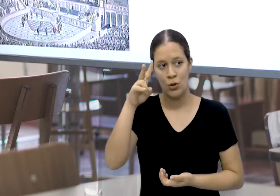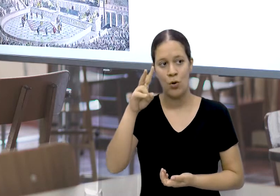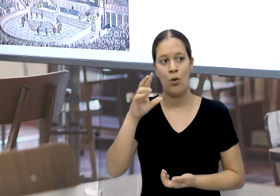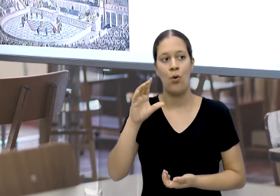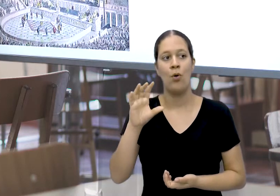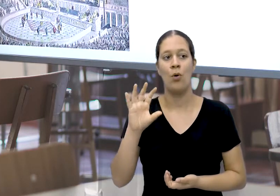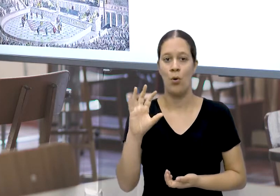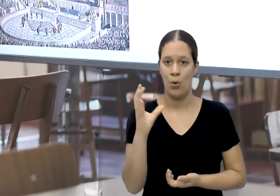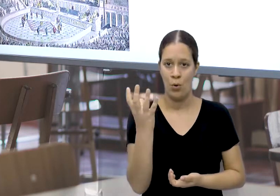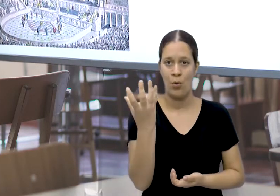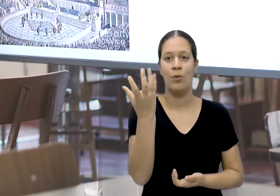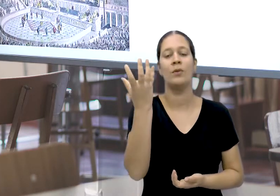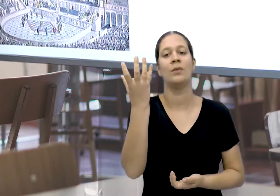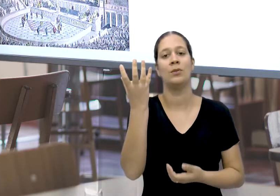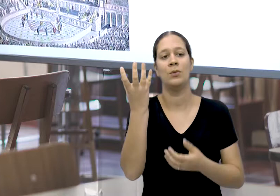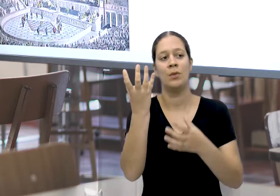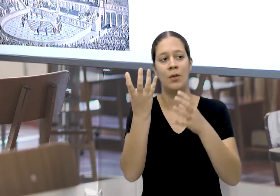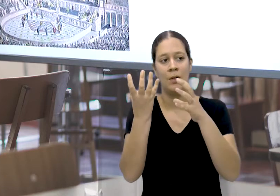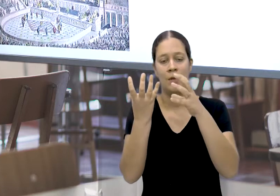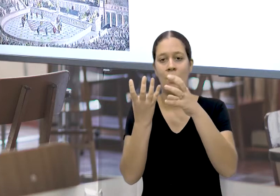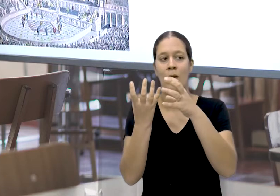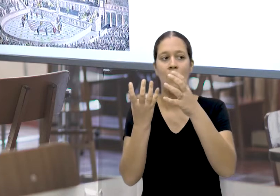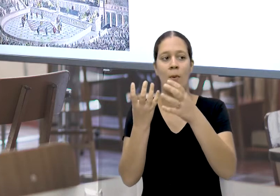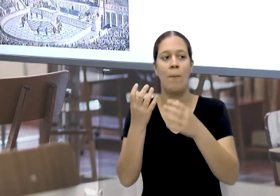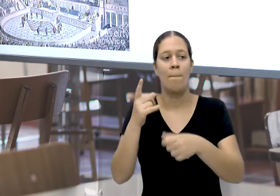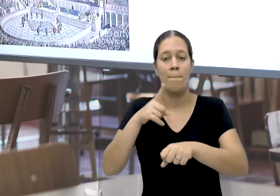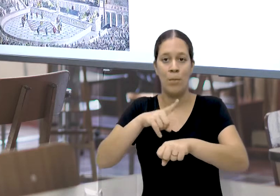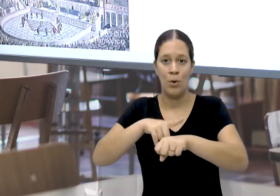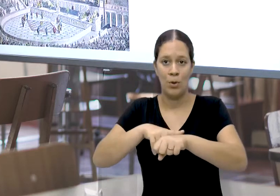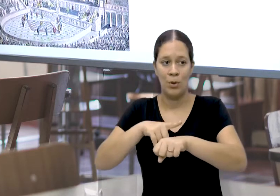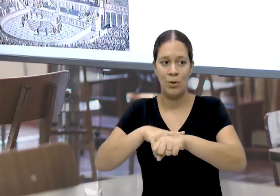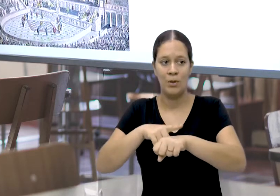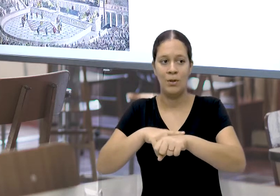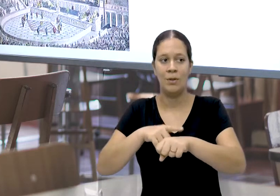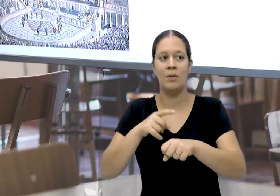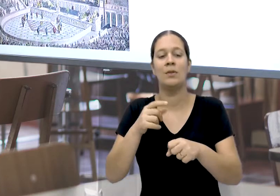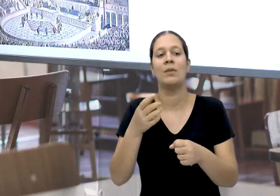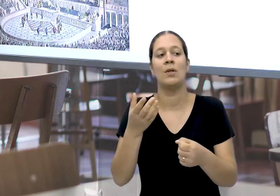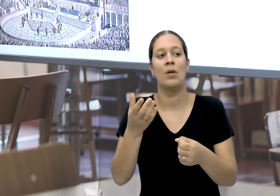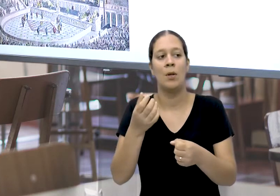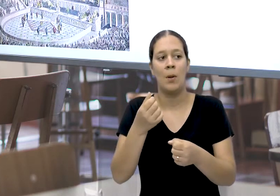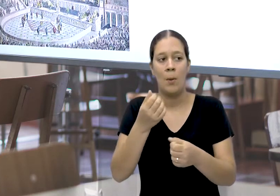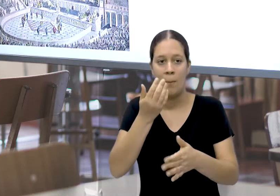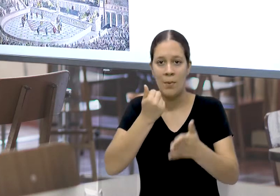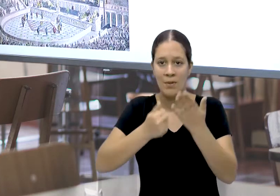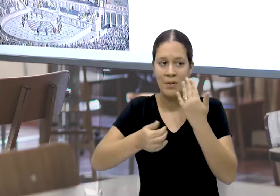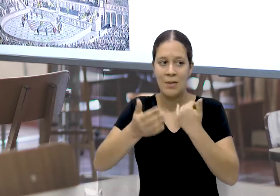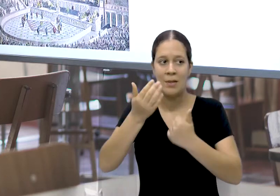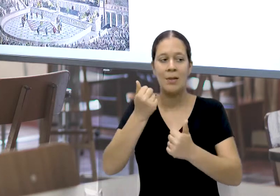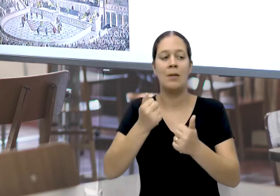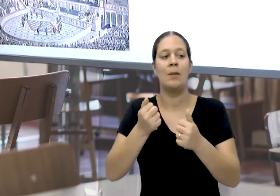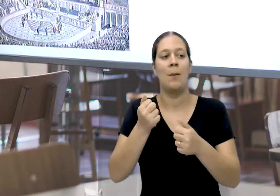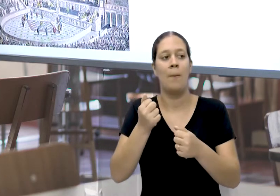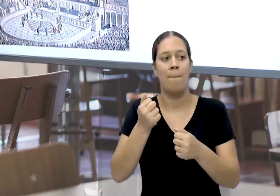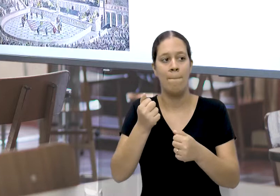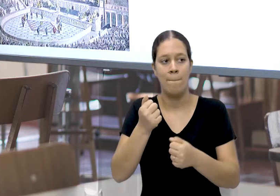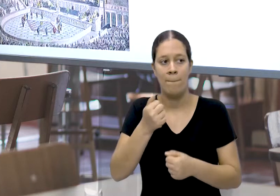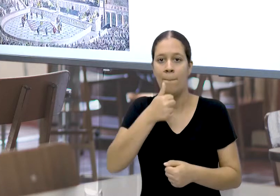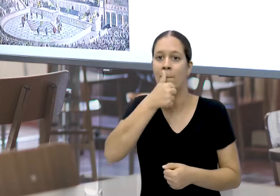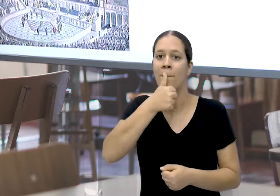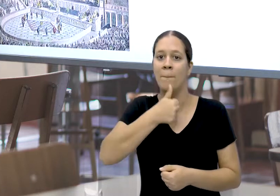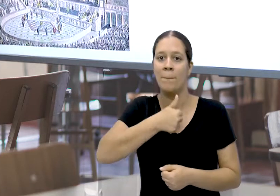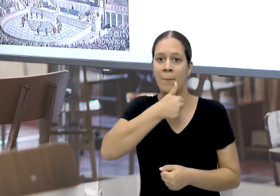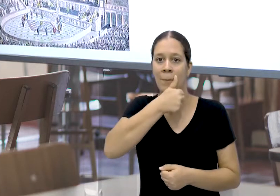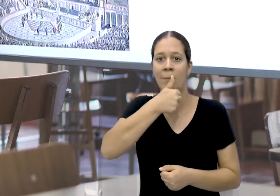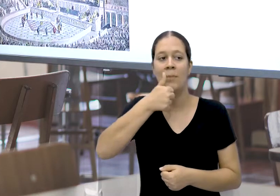momento sofrido. Então, era o momento do tragus, ou seja, a música do bode, o choro